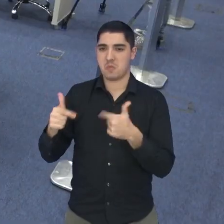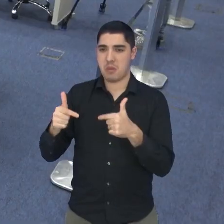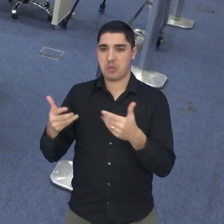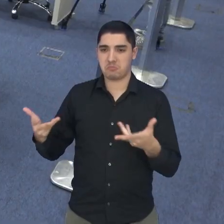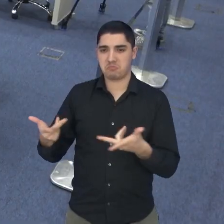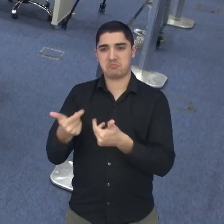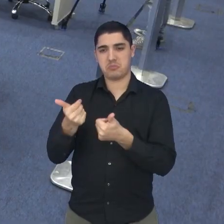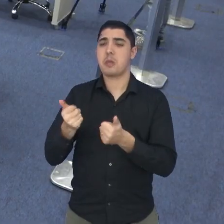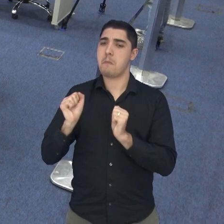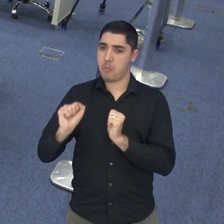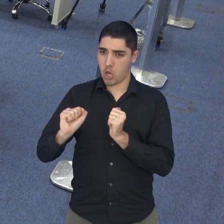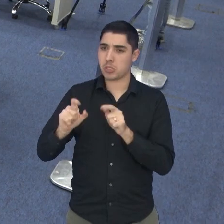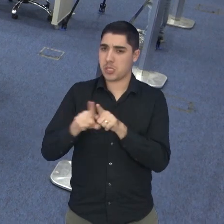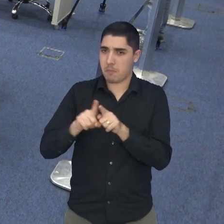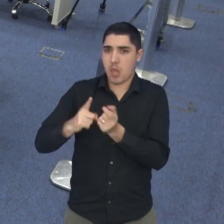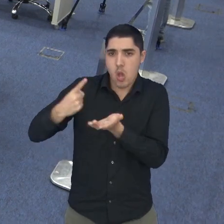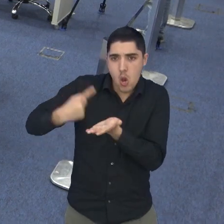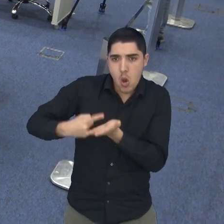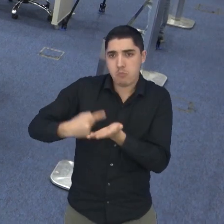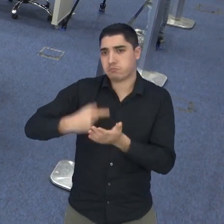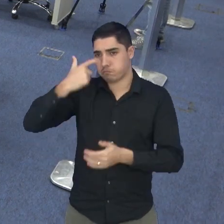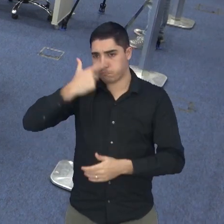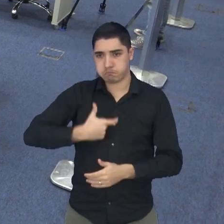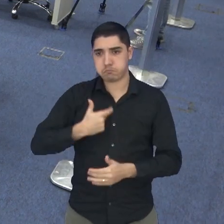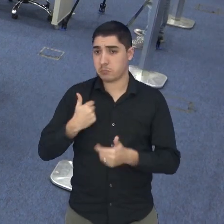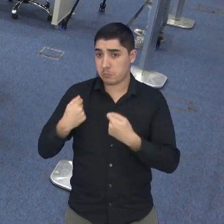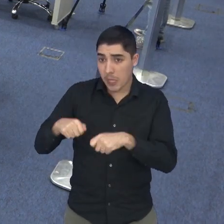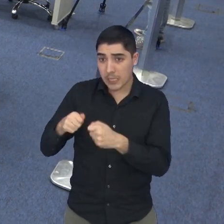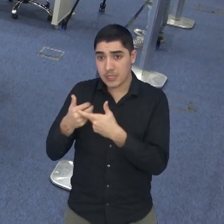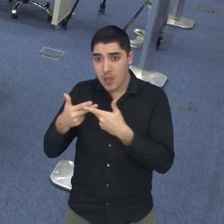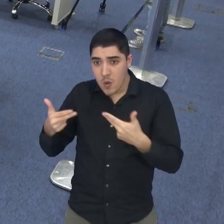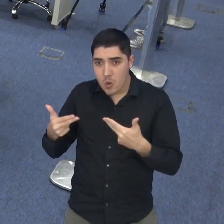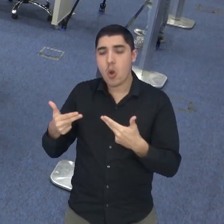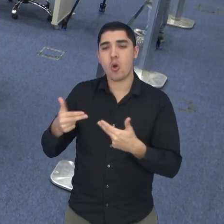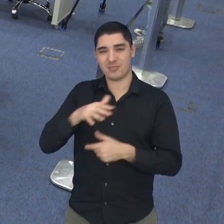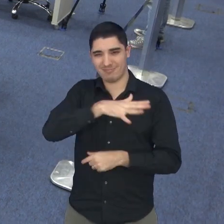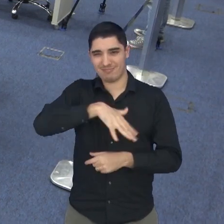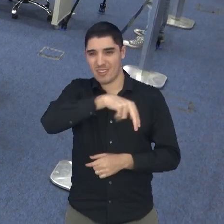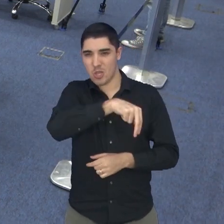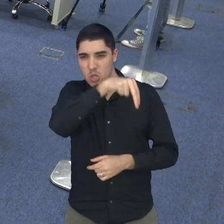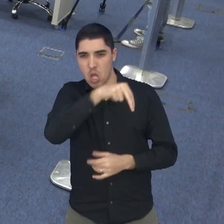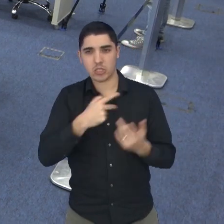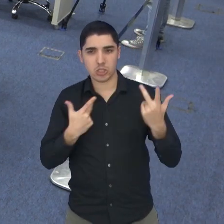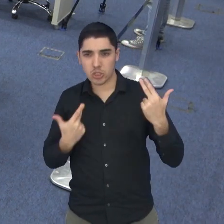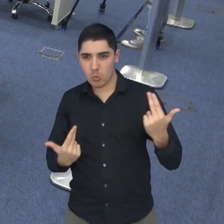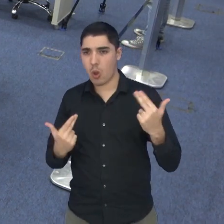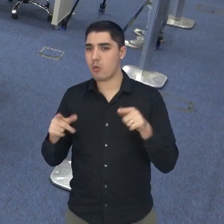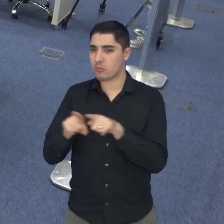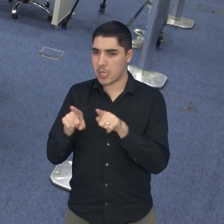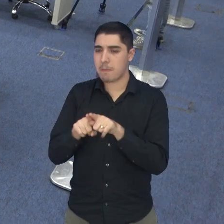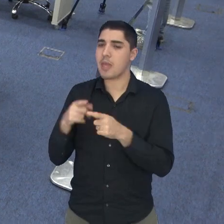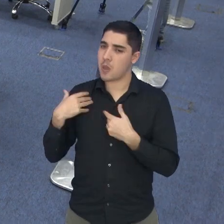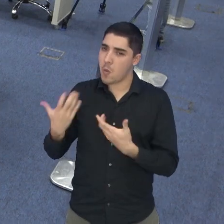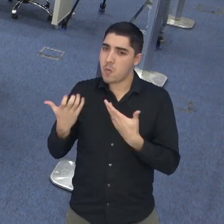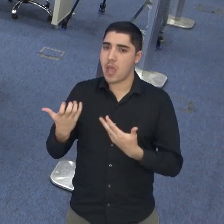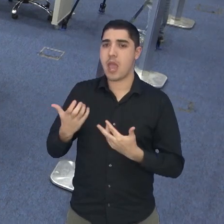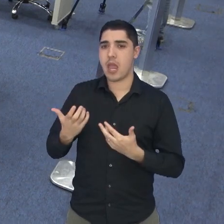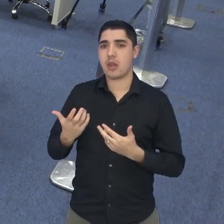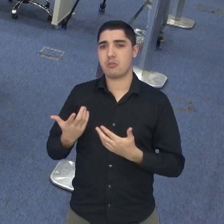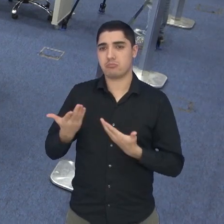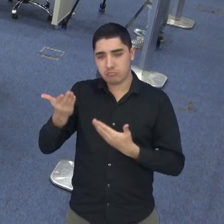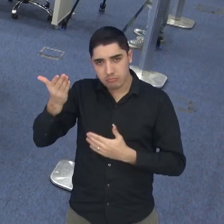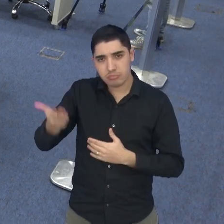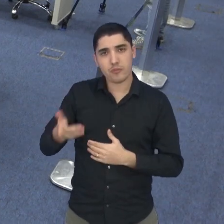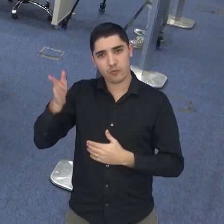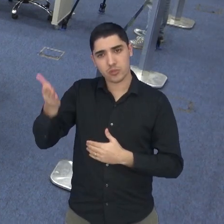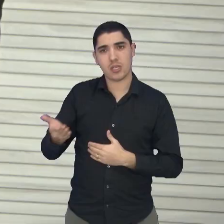contar também aqui com o vereador nas demandas que a gente tem na Zona Norte. Como assim, eu gostaria de contar também com o trabalho